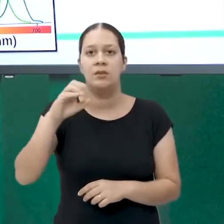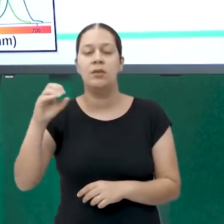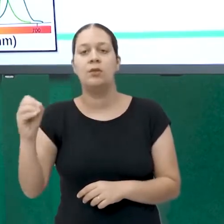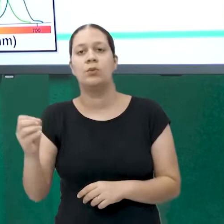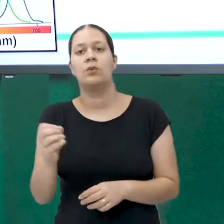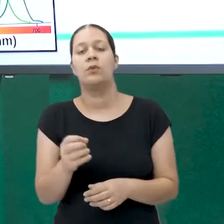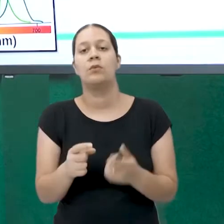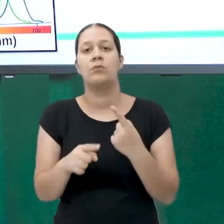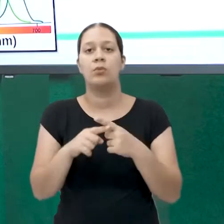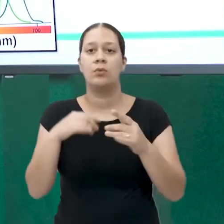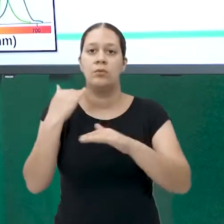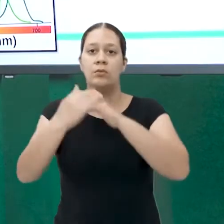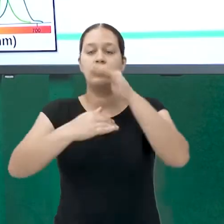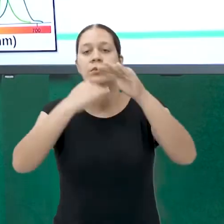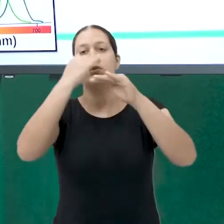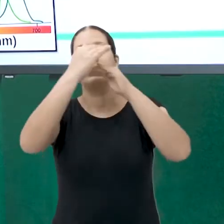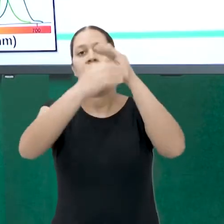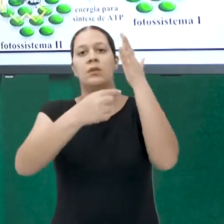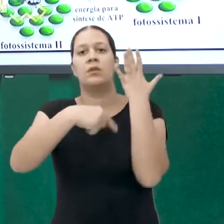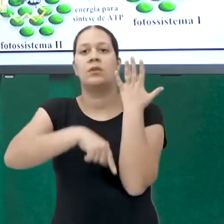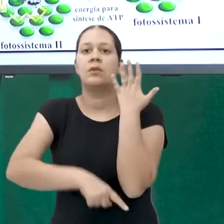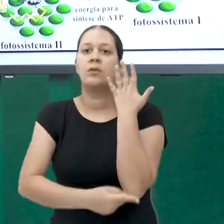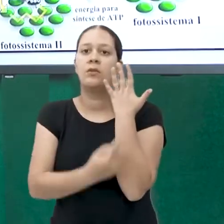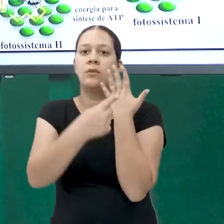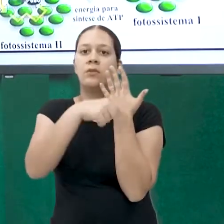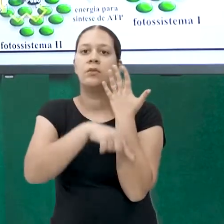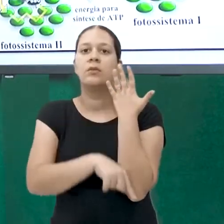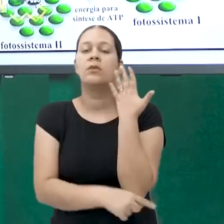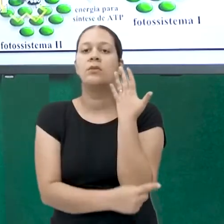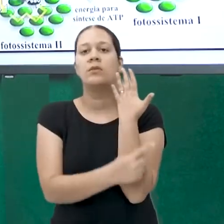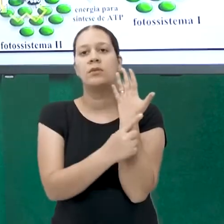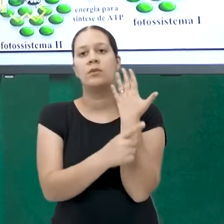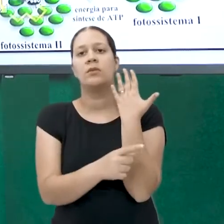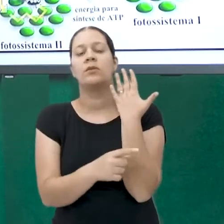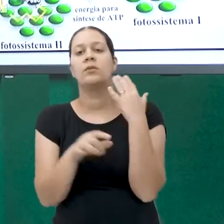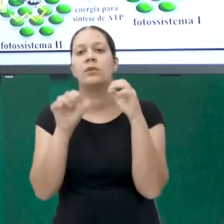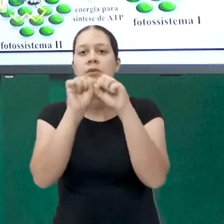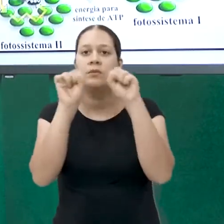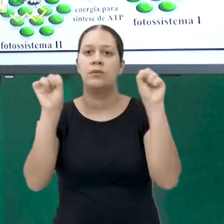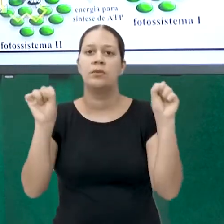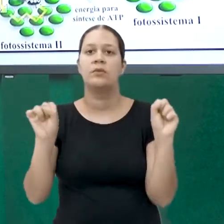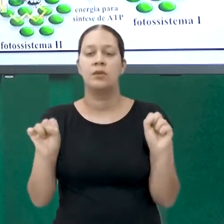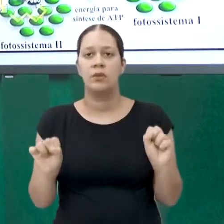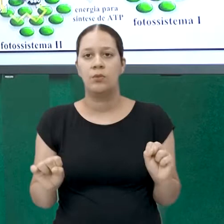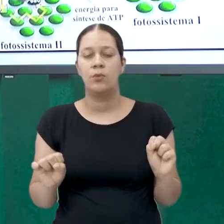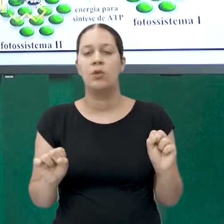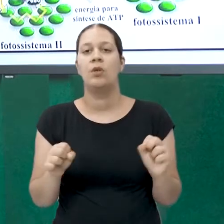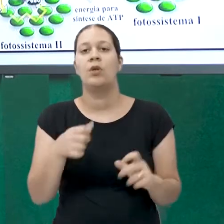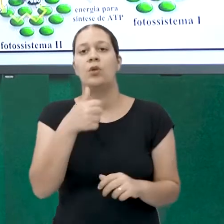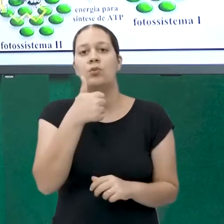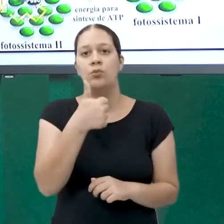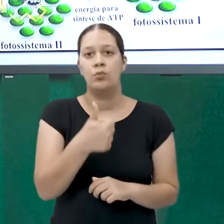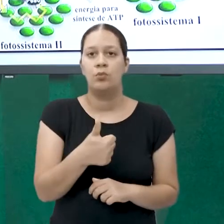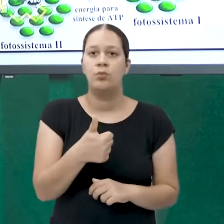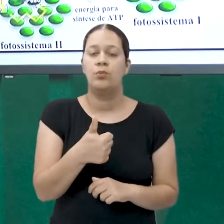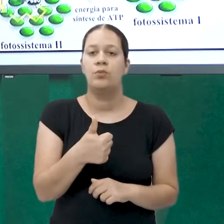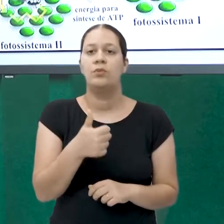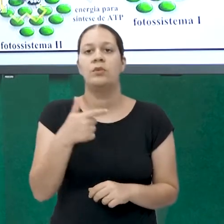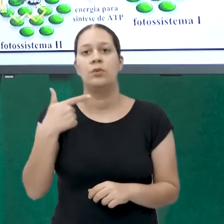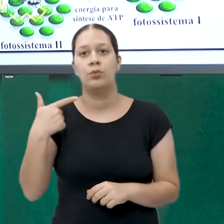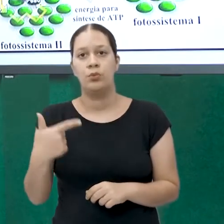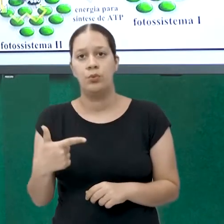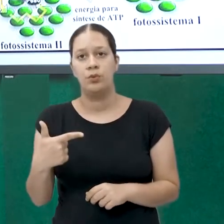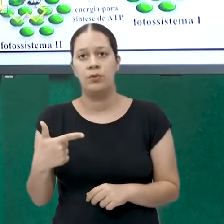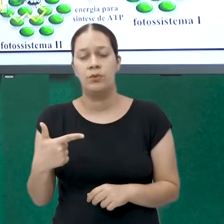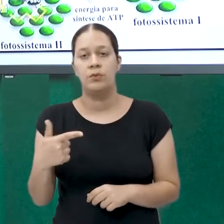500, 600, 700? Porque no processo de fotossíntese você tem os fotossistemas, tá? Você tem o